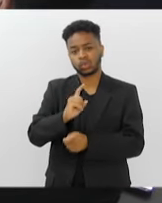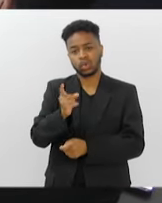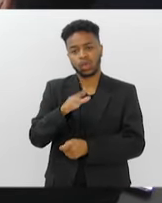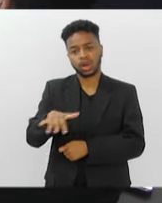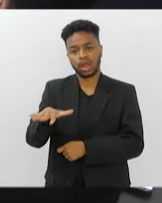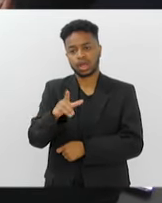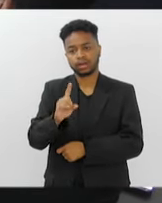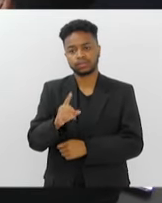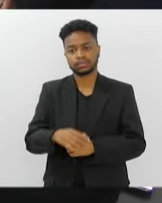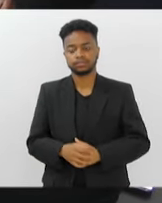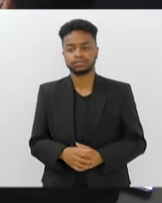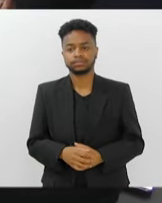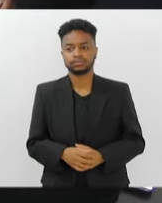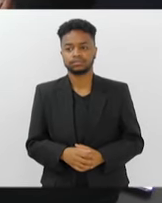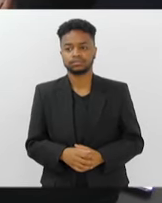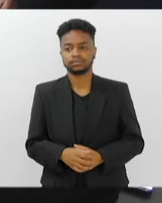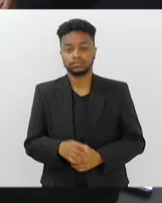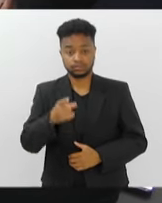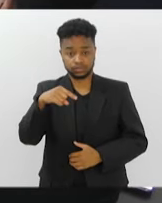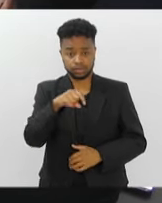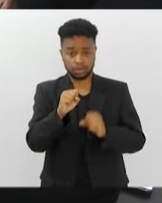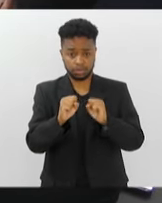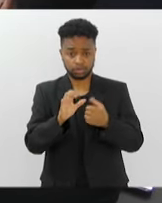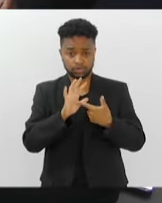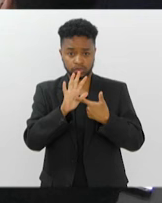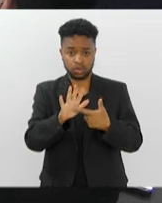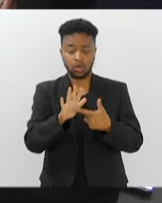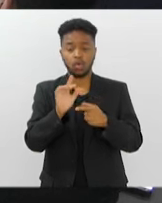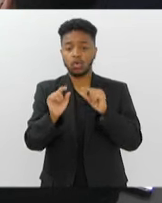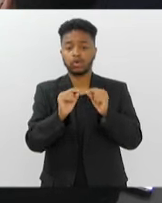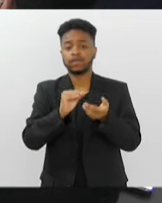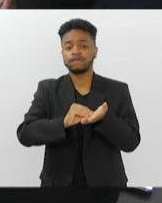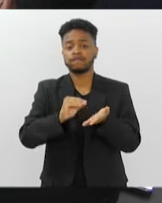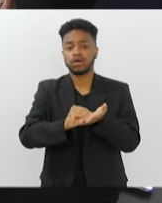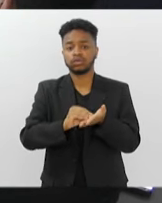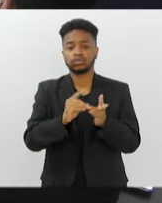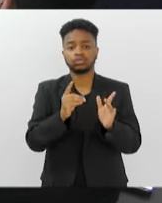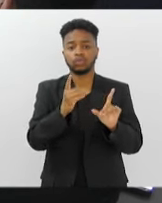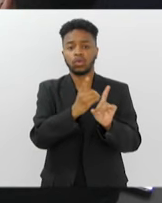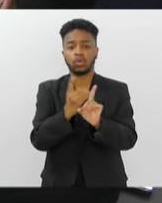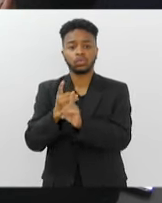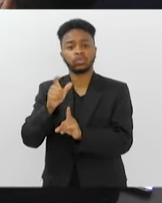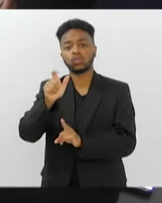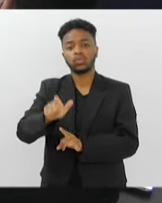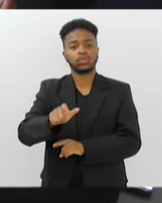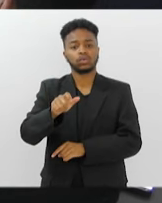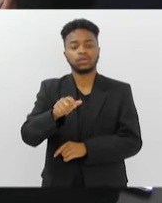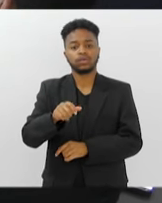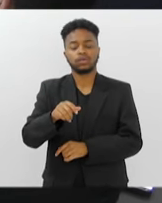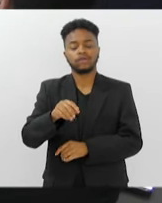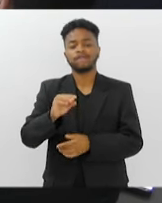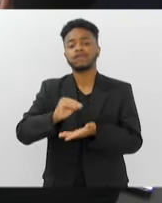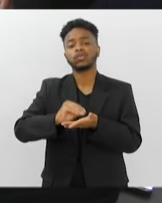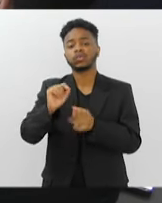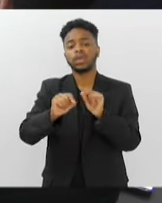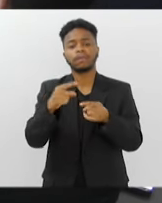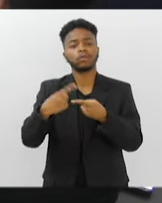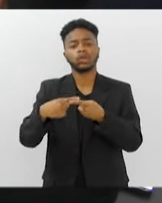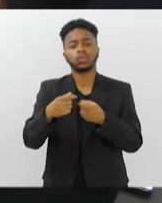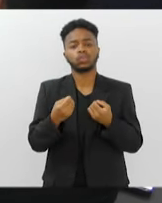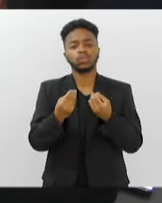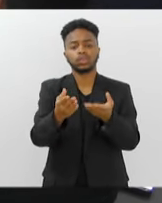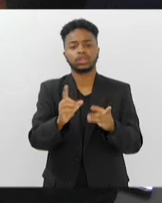de vistoria per os senhores podem elencar Quais foram as pendências encontradas no local para não emitir o certificado